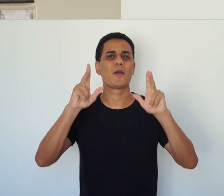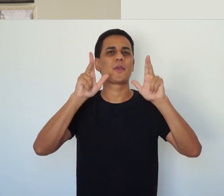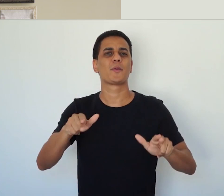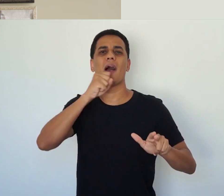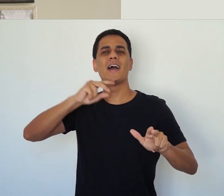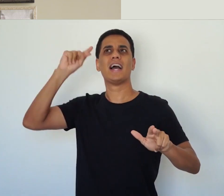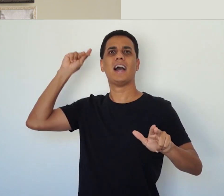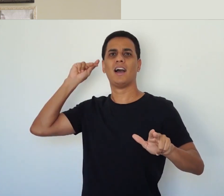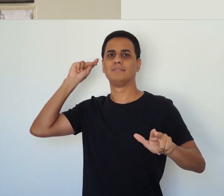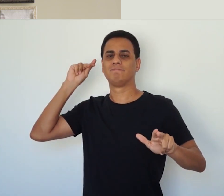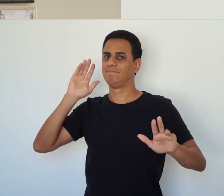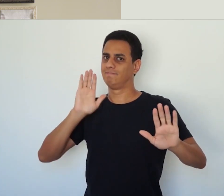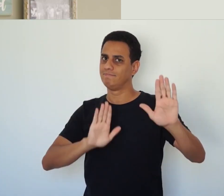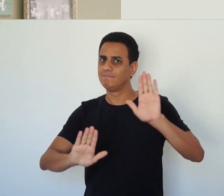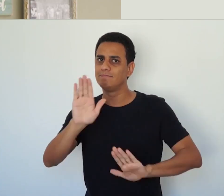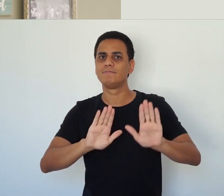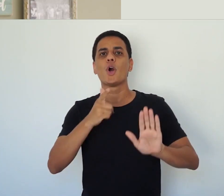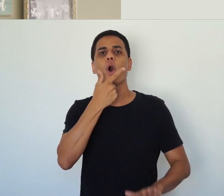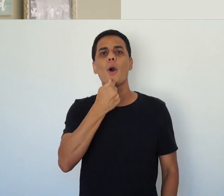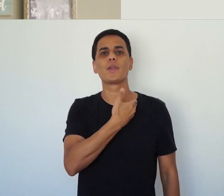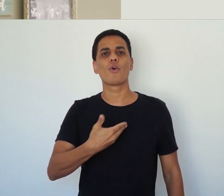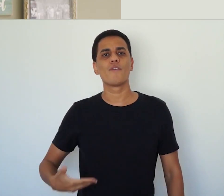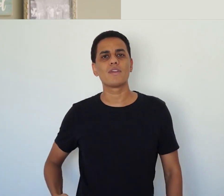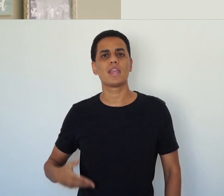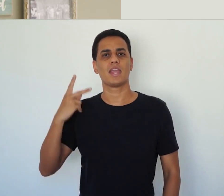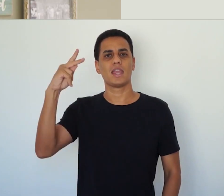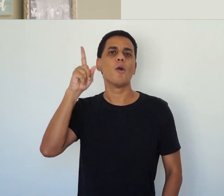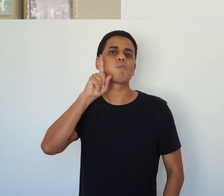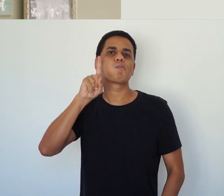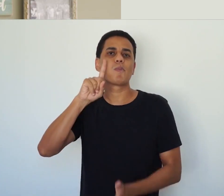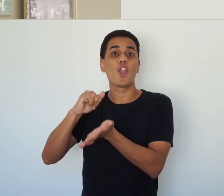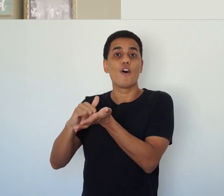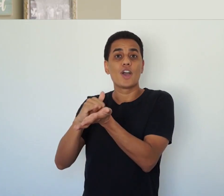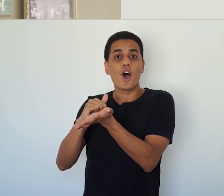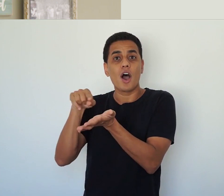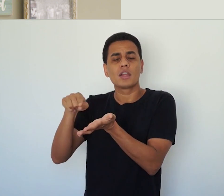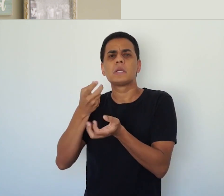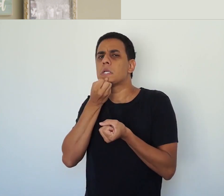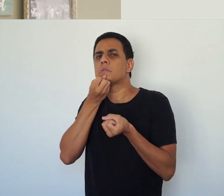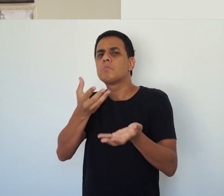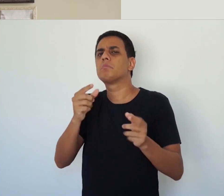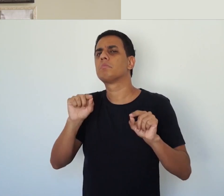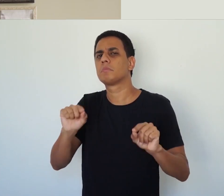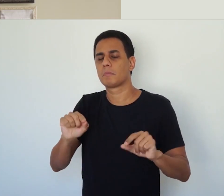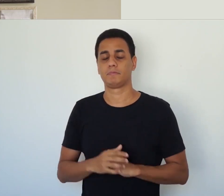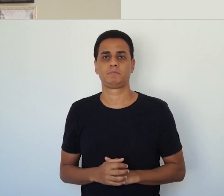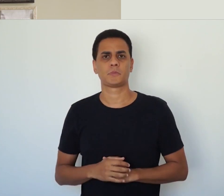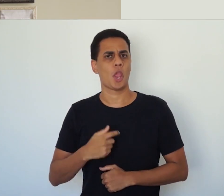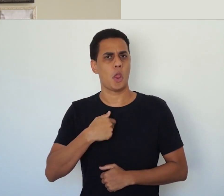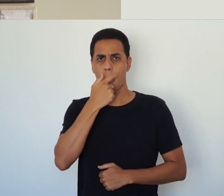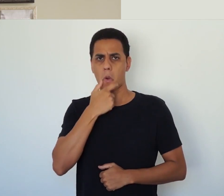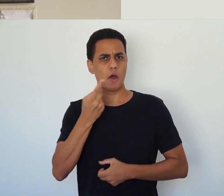voltar a ser o que éramos antigamente. O governador de Nova York deu uma palavra muito interessante, eu queria ler, ele disse assim: eu não acho que